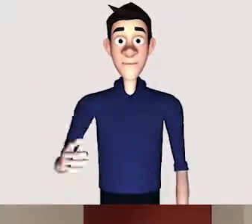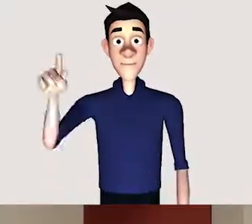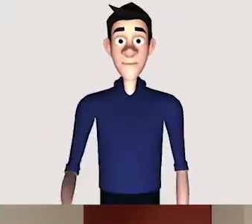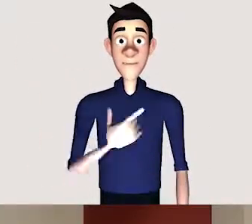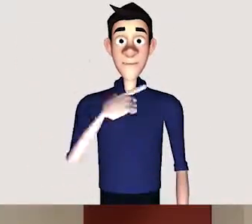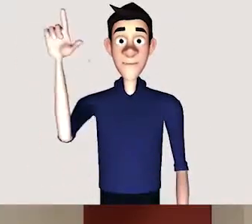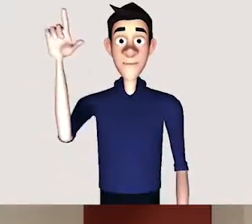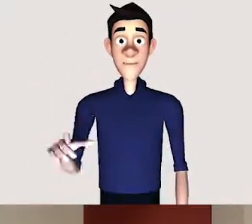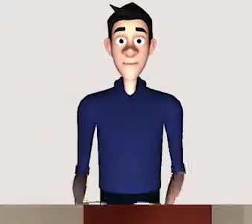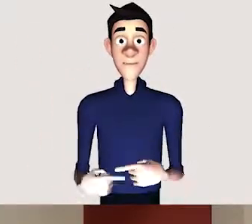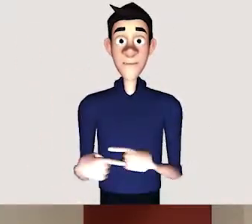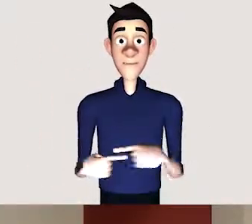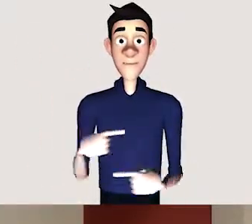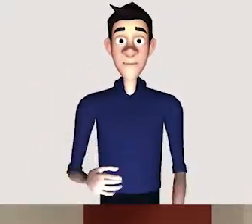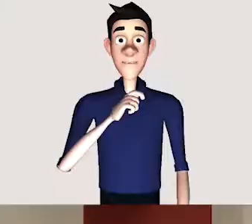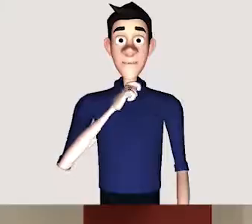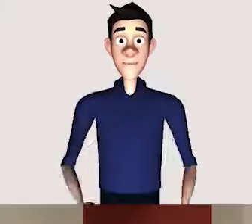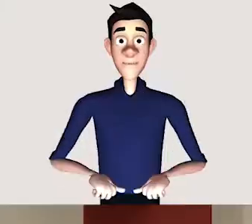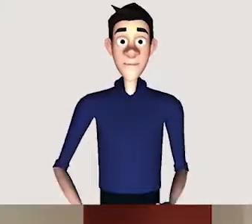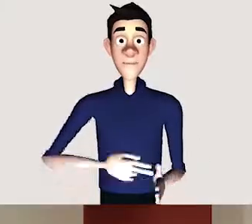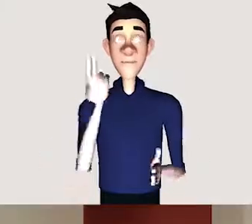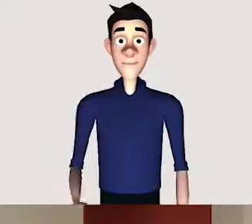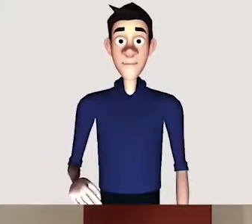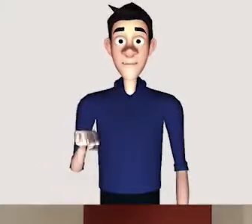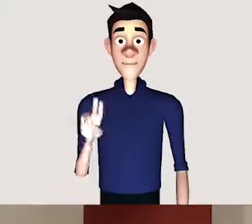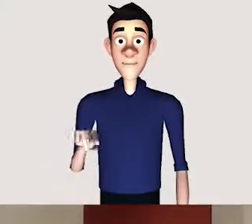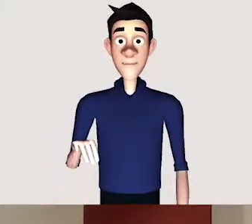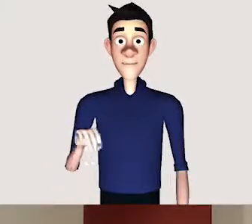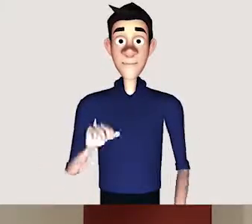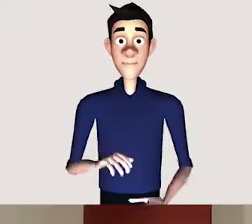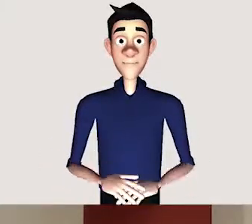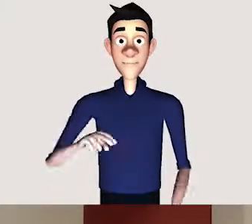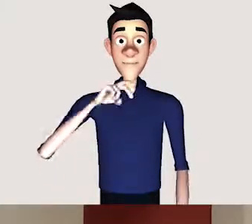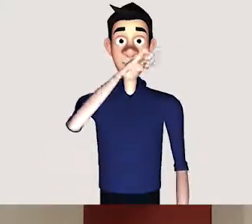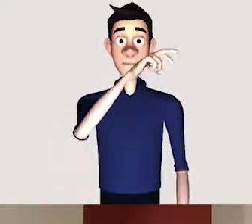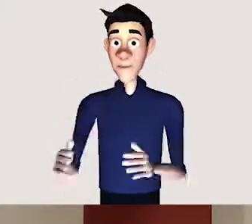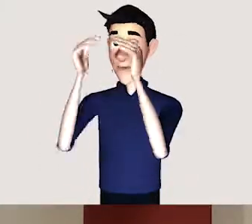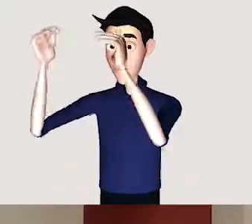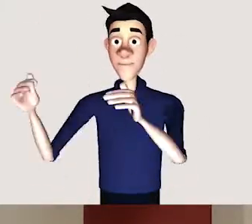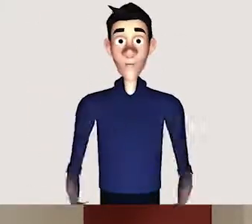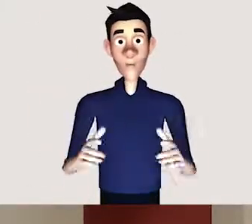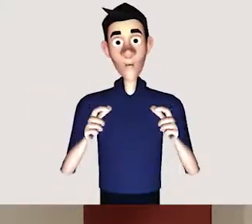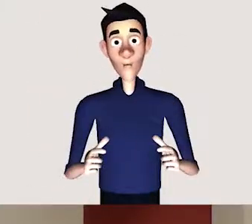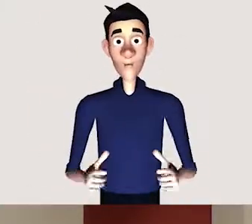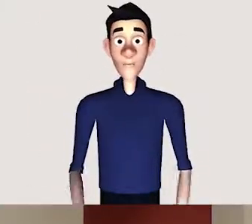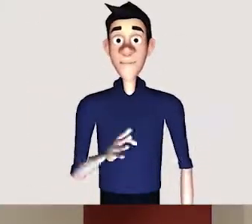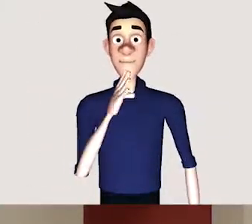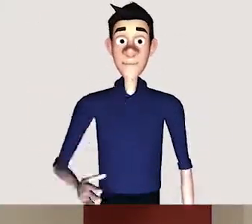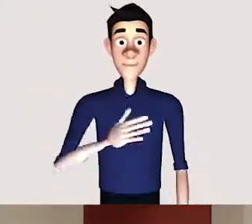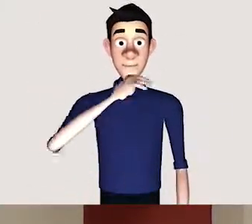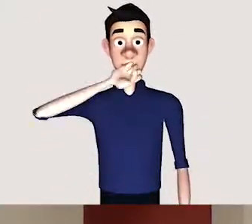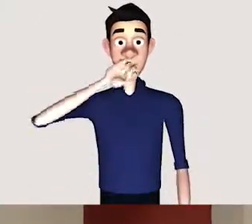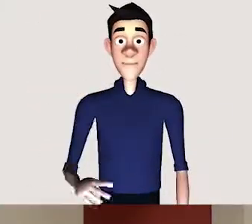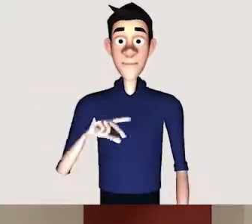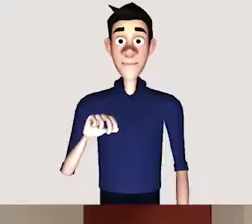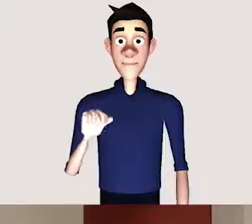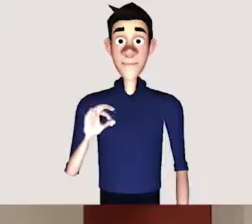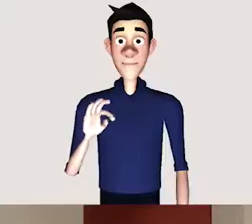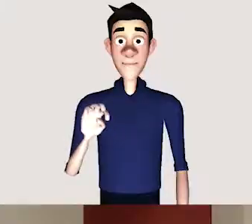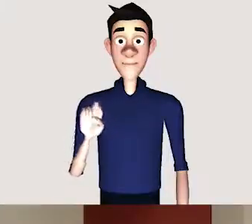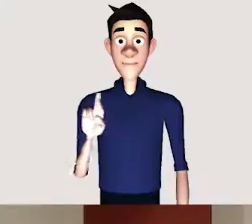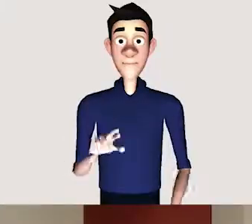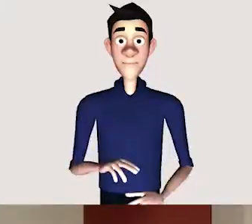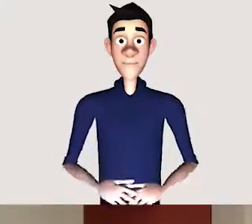nova recepção, associado, portanto, à ideia de dar receber, retribuir, dar,